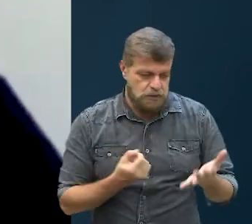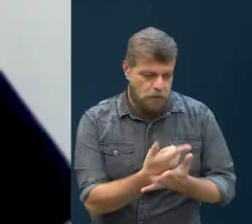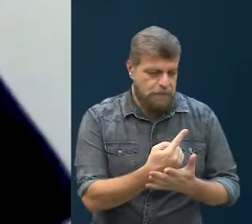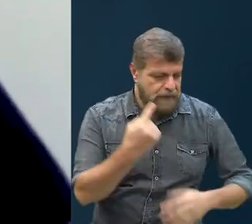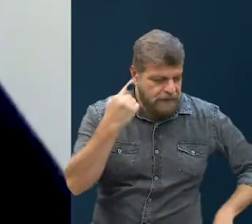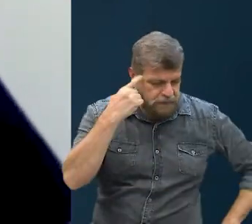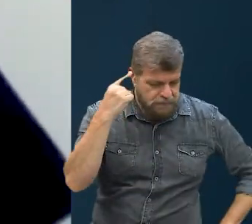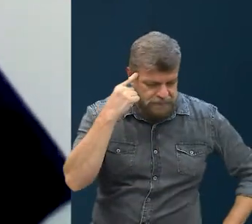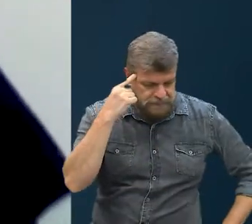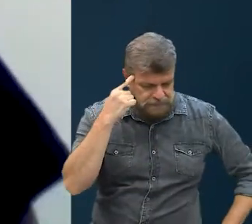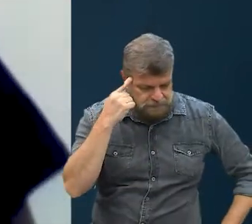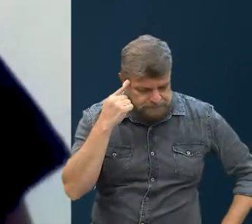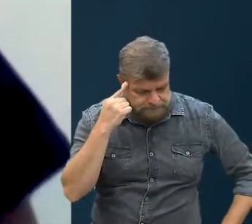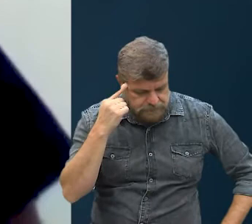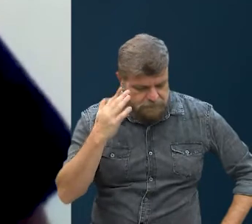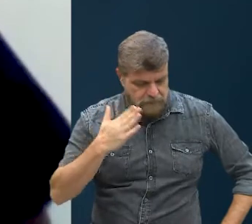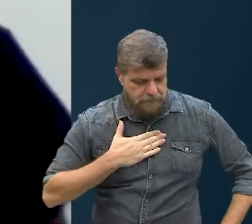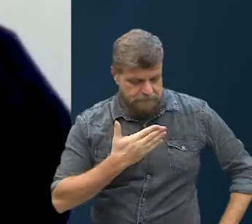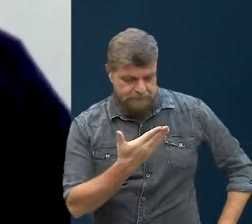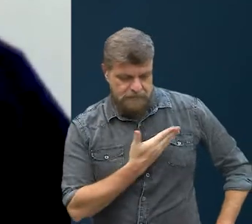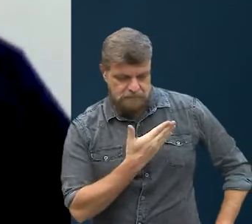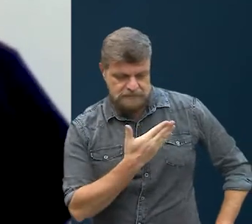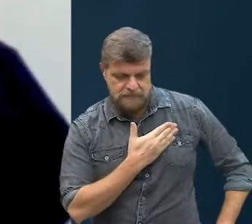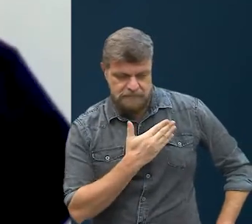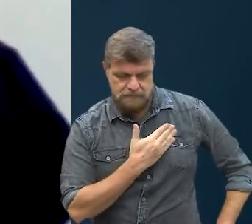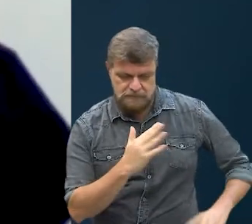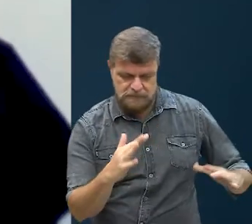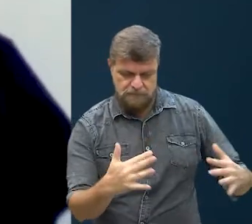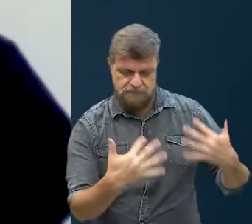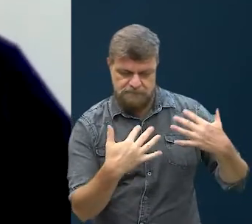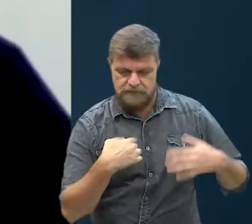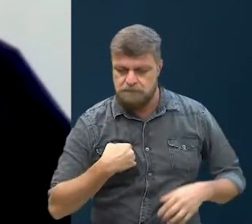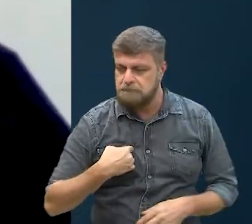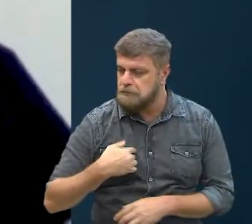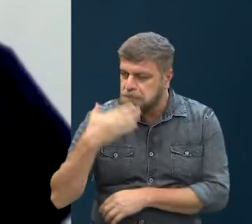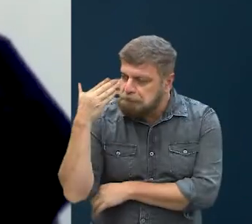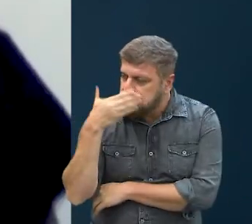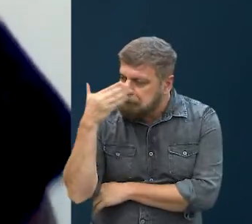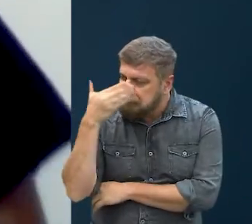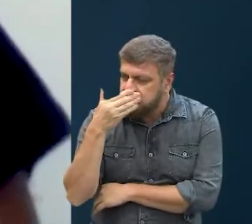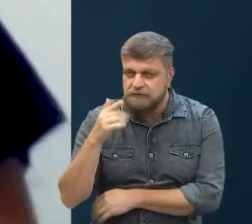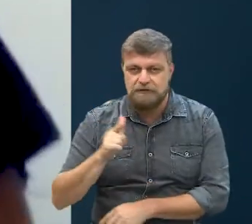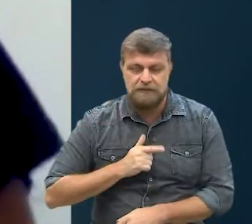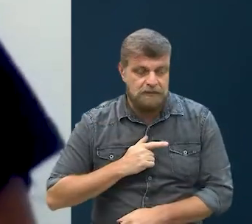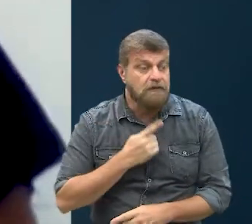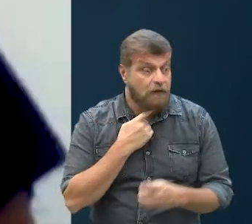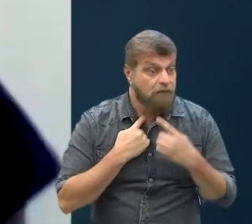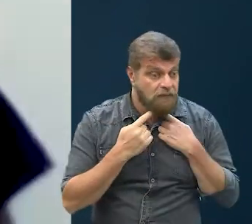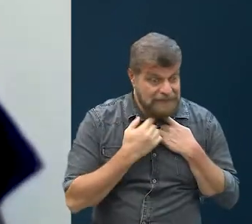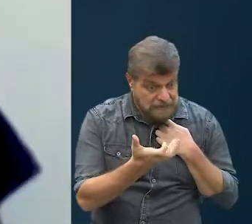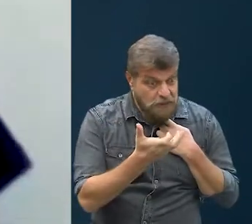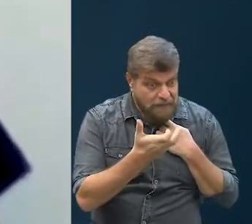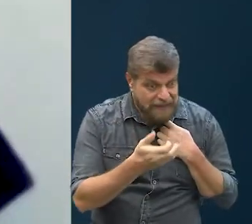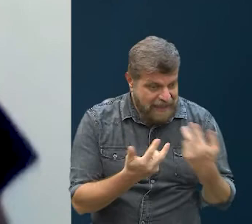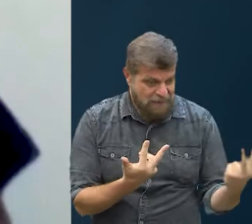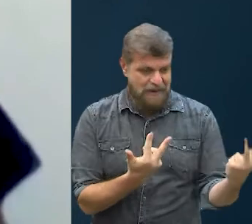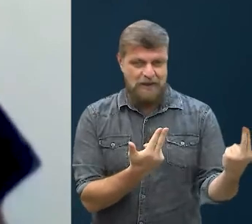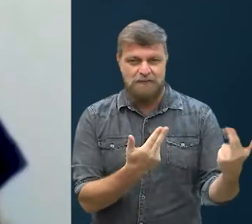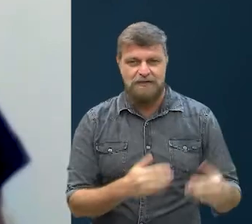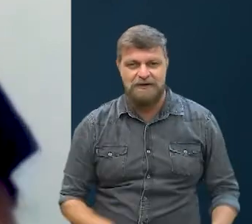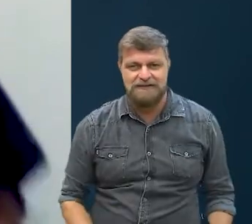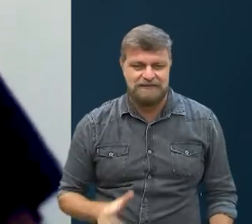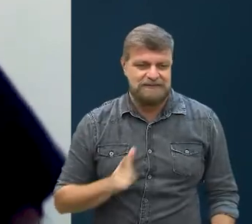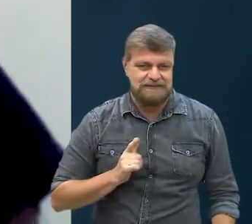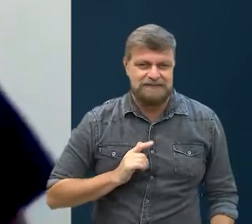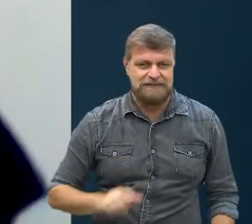assim, poxa, o que os meus amigos estão vendo que eu não consigo, e eu também quero, né? Então, eu quero